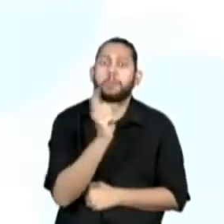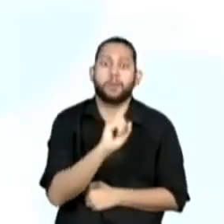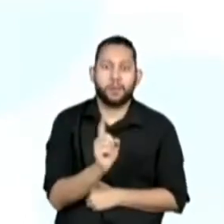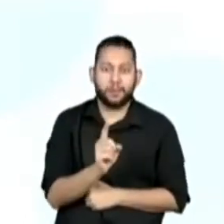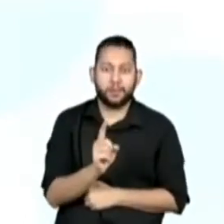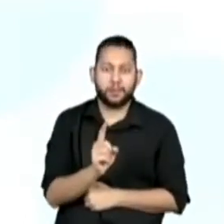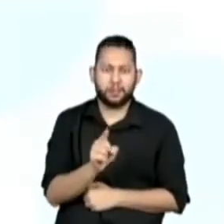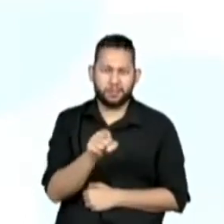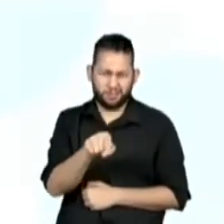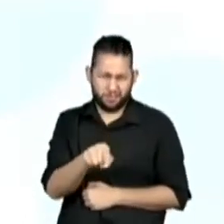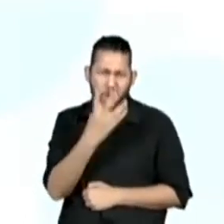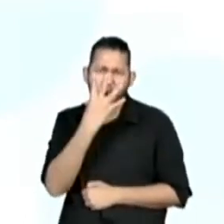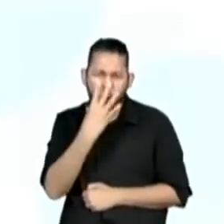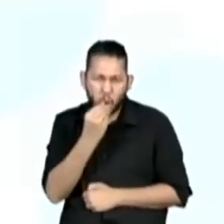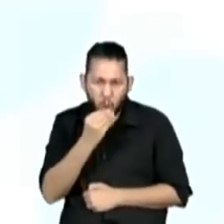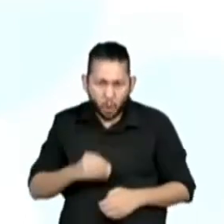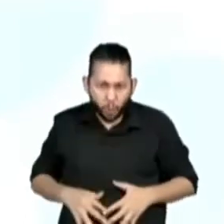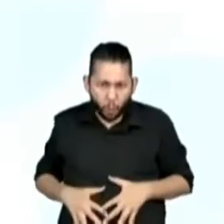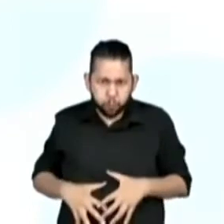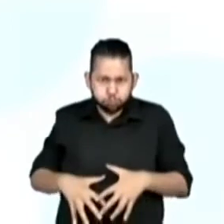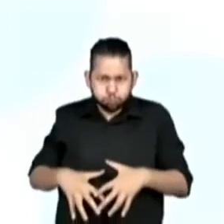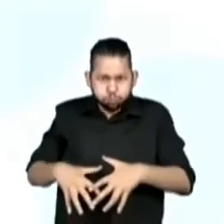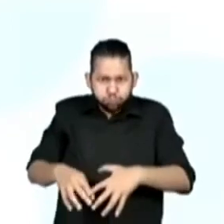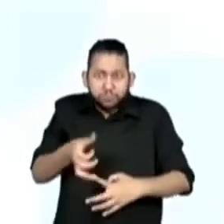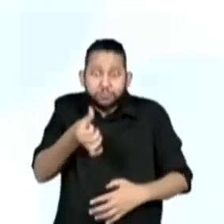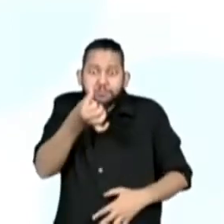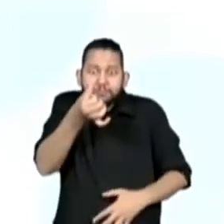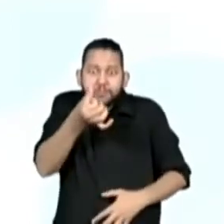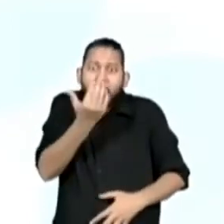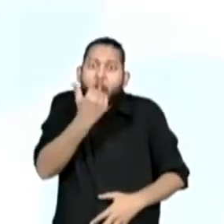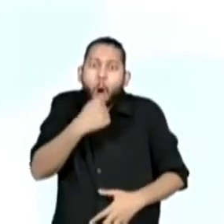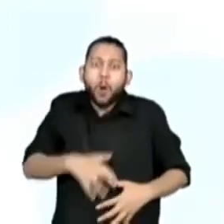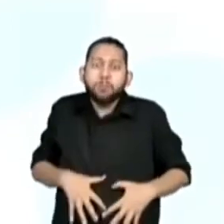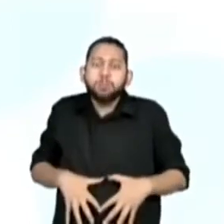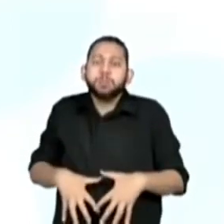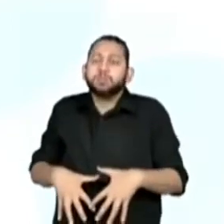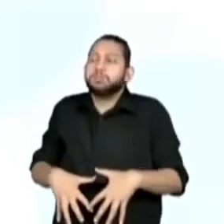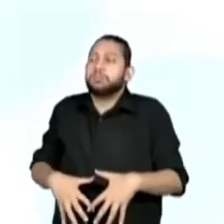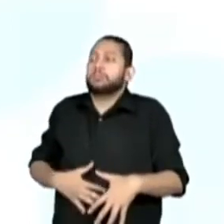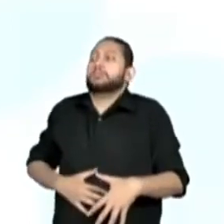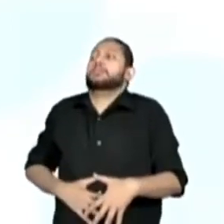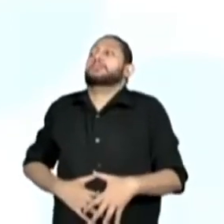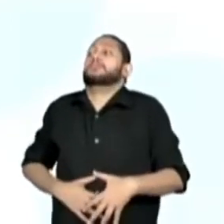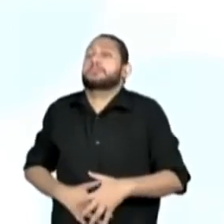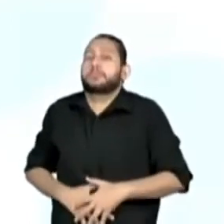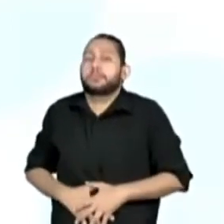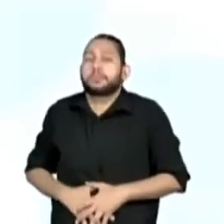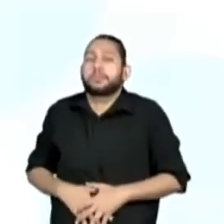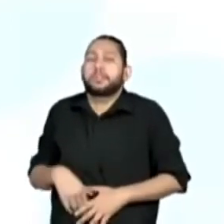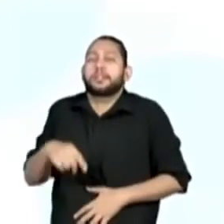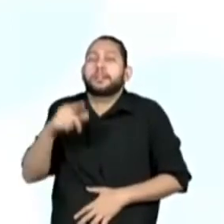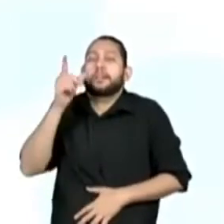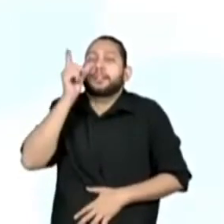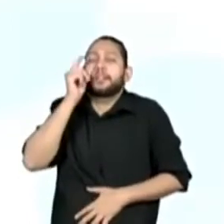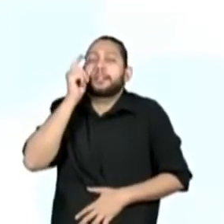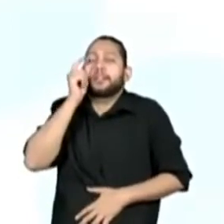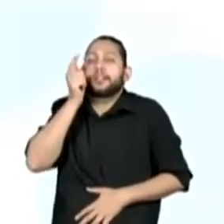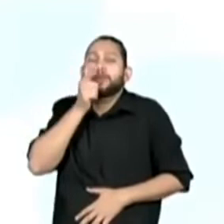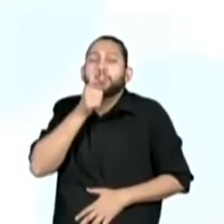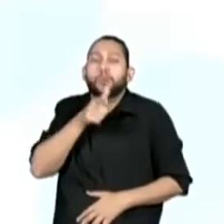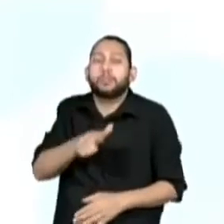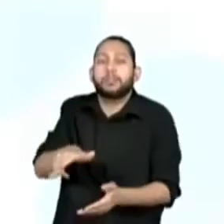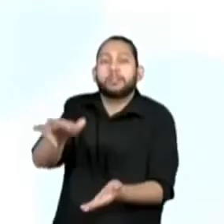fresco e prado e não tardou a ferrar no sono. Não tardou muito e a velha